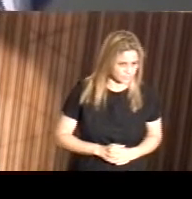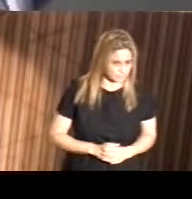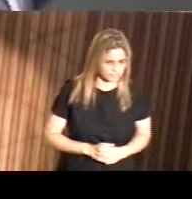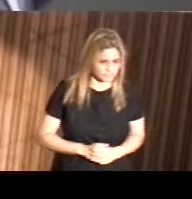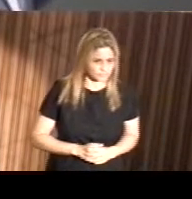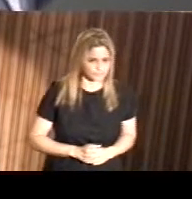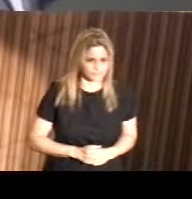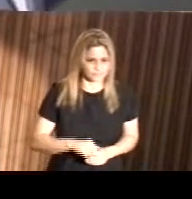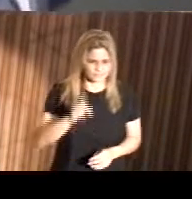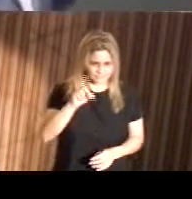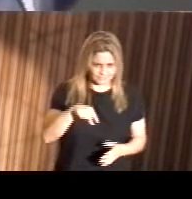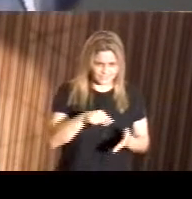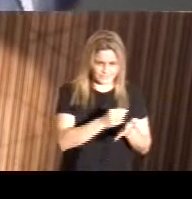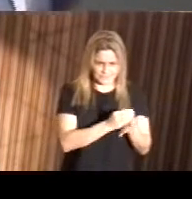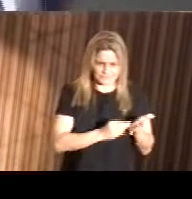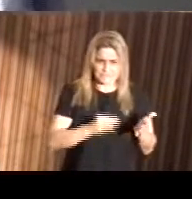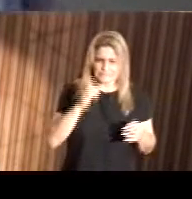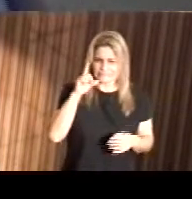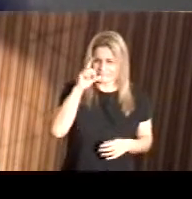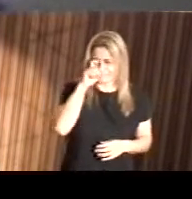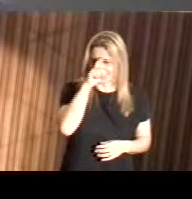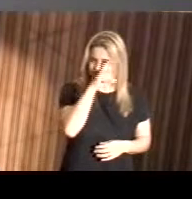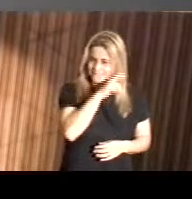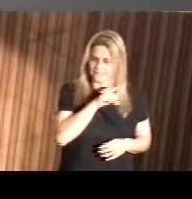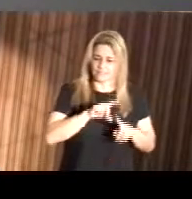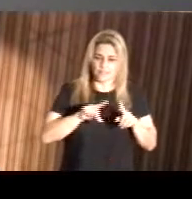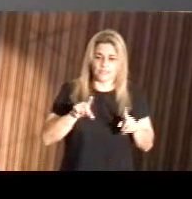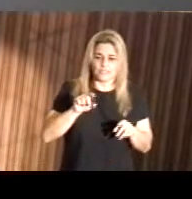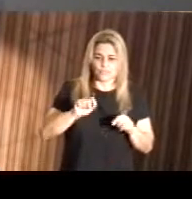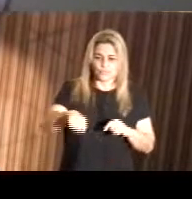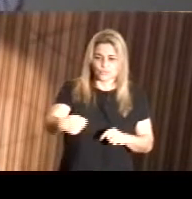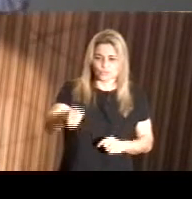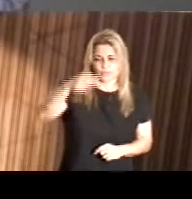Esse é um texto que contém um relato histórico.